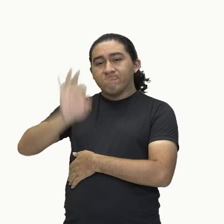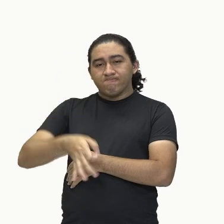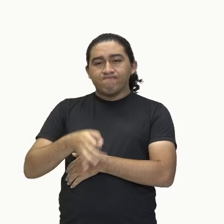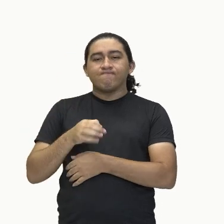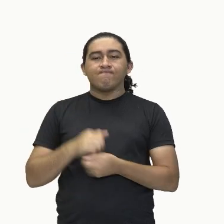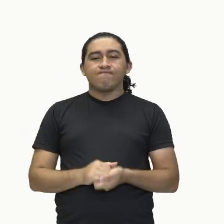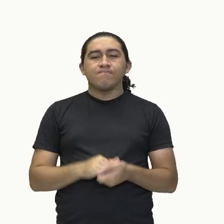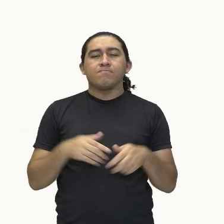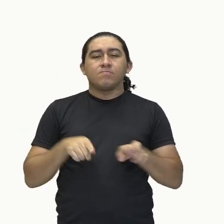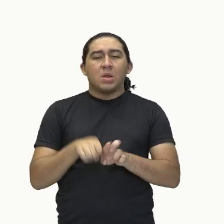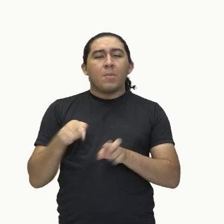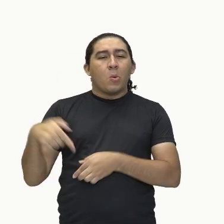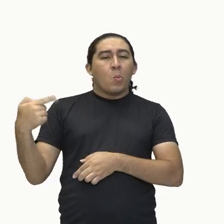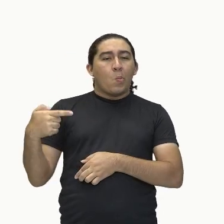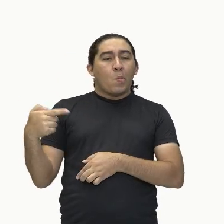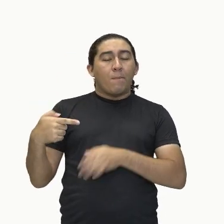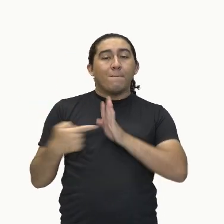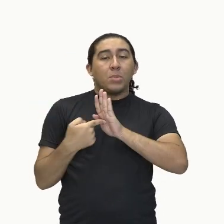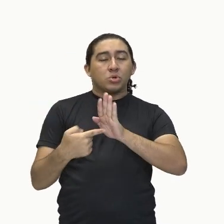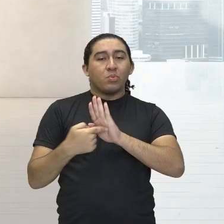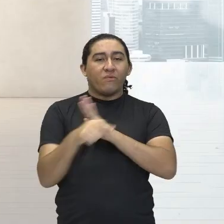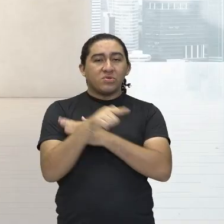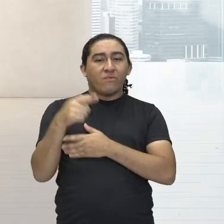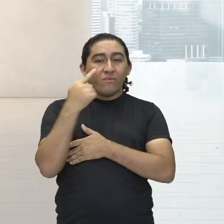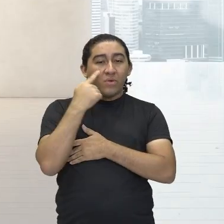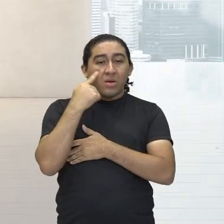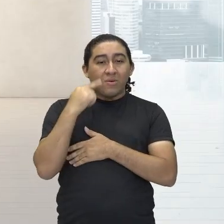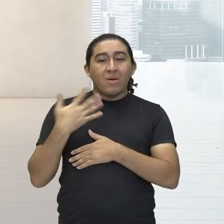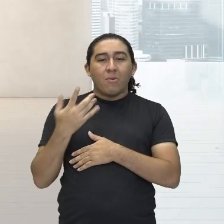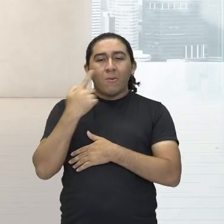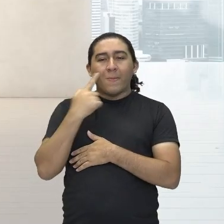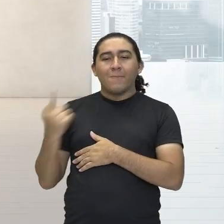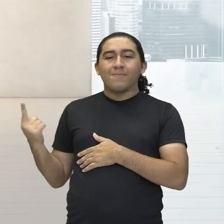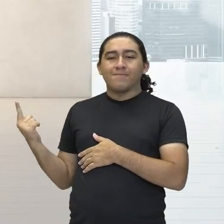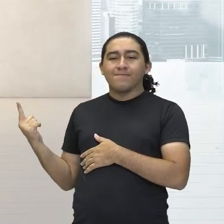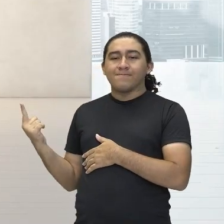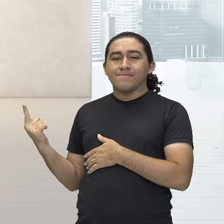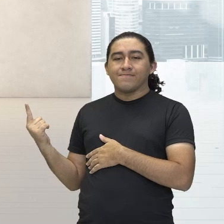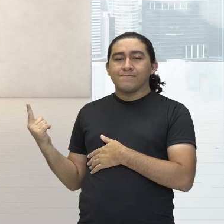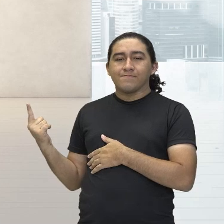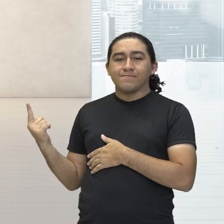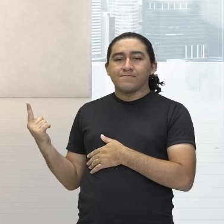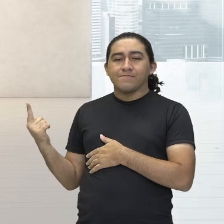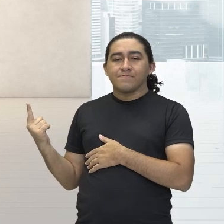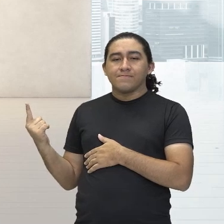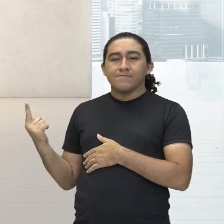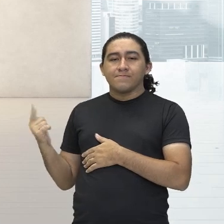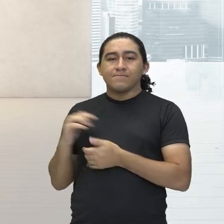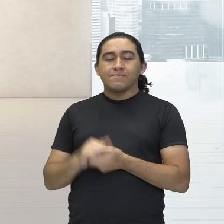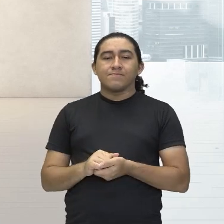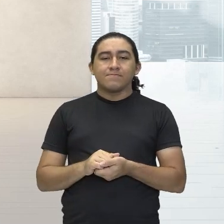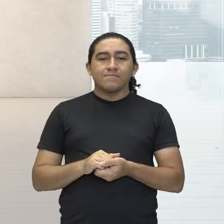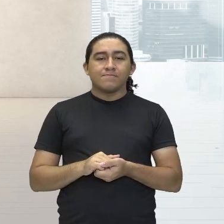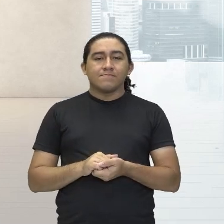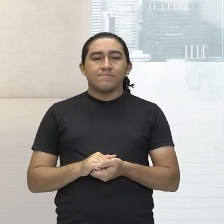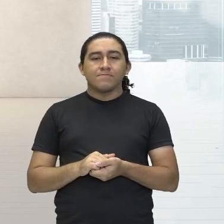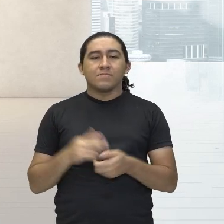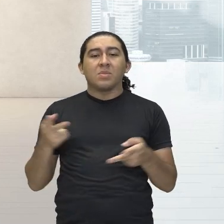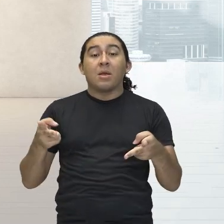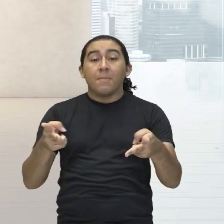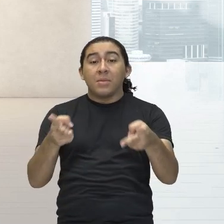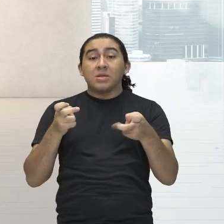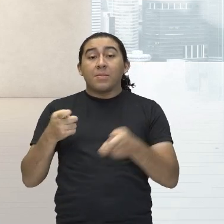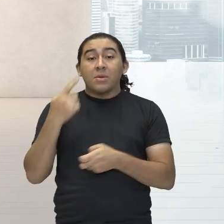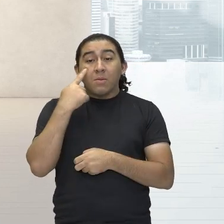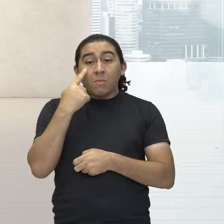eu quero chamar a atenção é exatamente para esta obra de arte aqui que eu trago para vocês. Percebam que nós temos